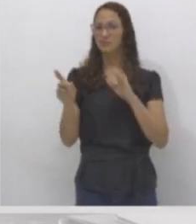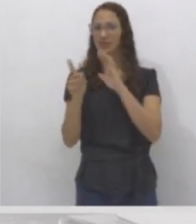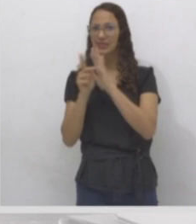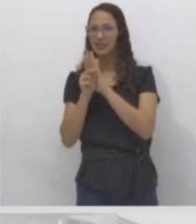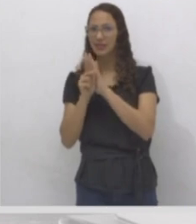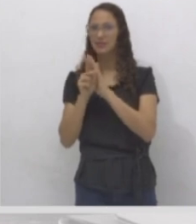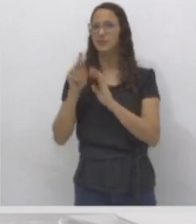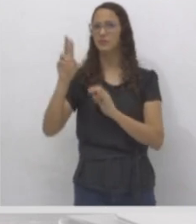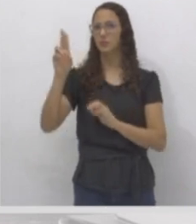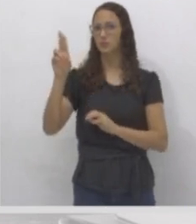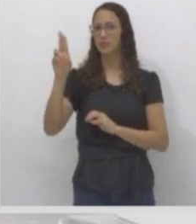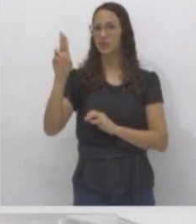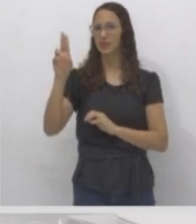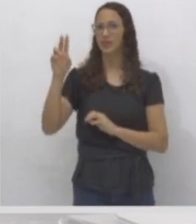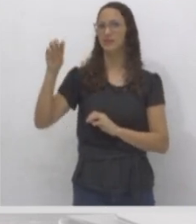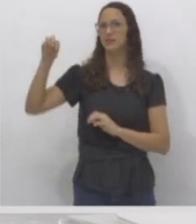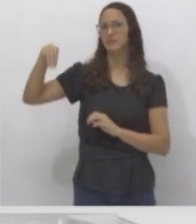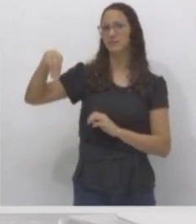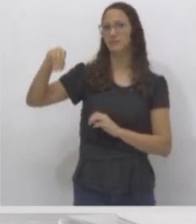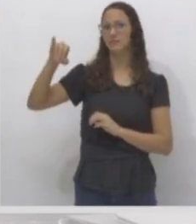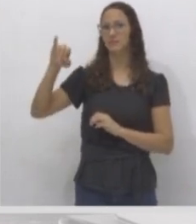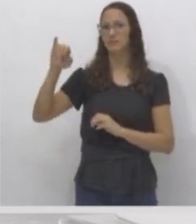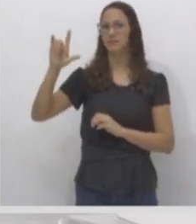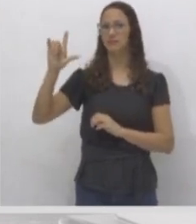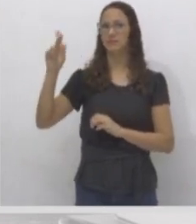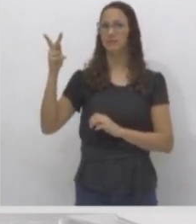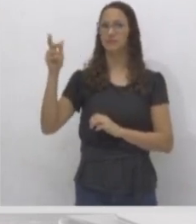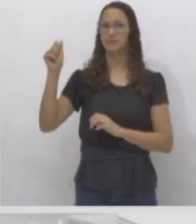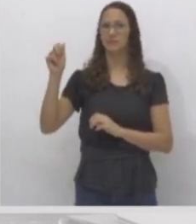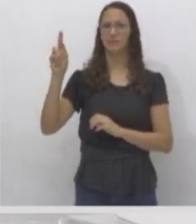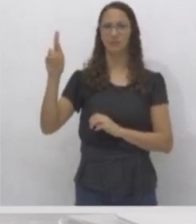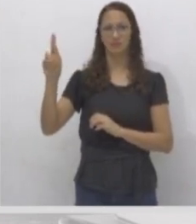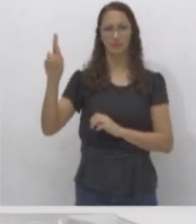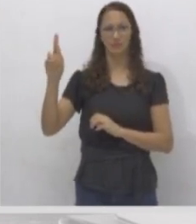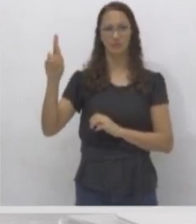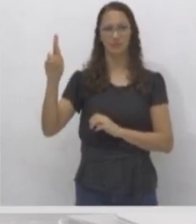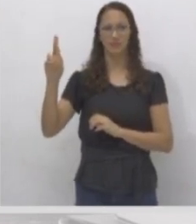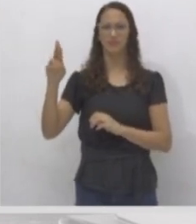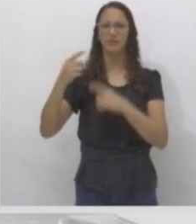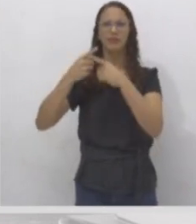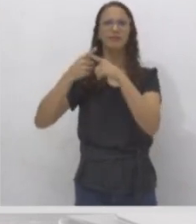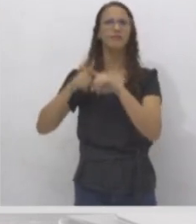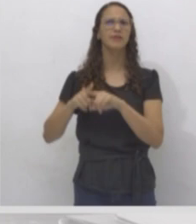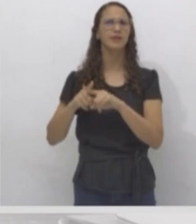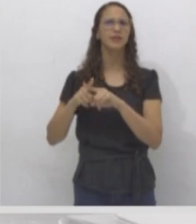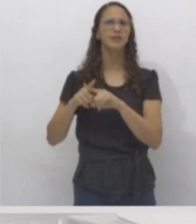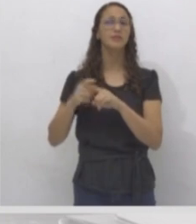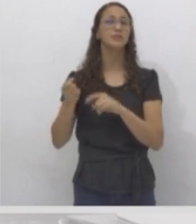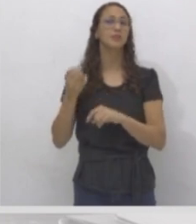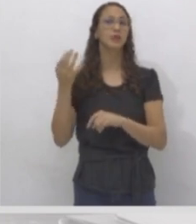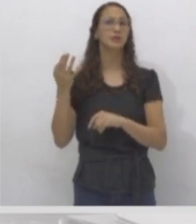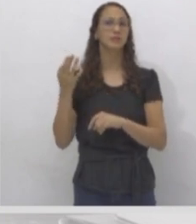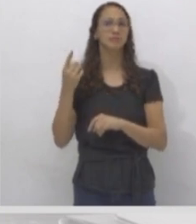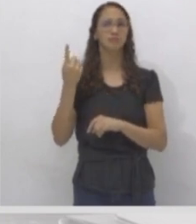de milhar. Vezes, a unidade de milhar vale 1000.